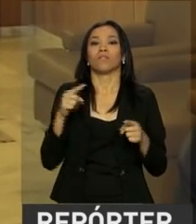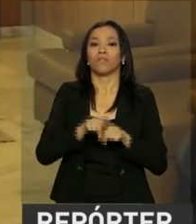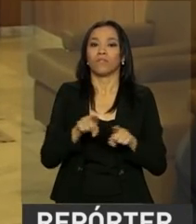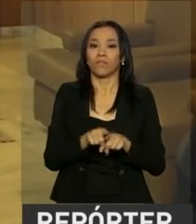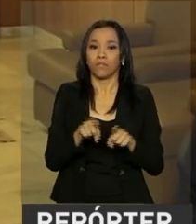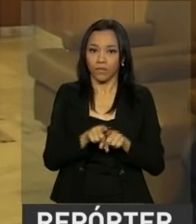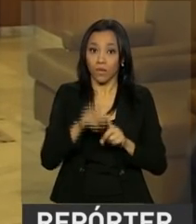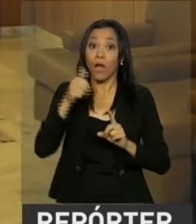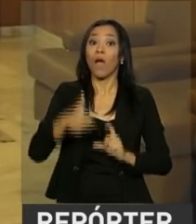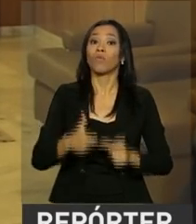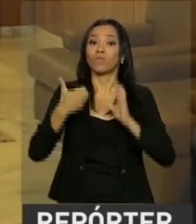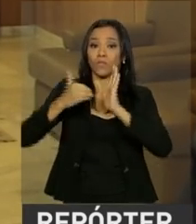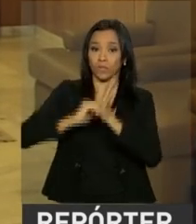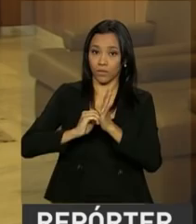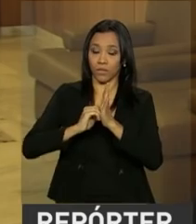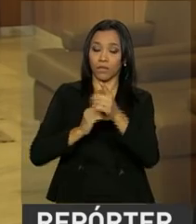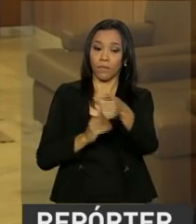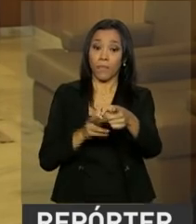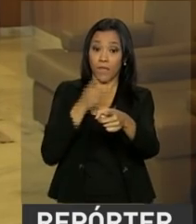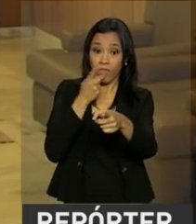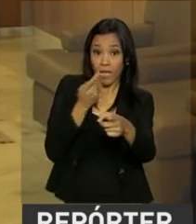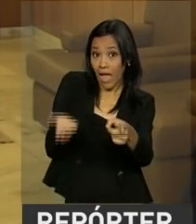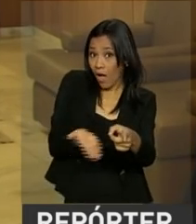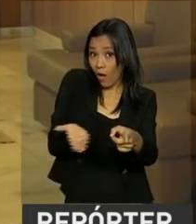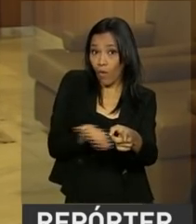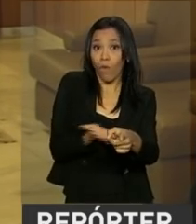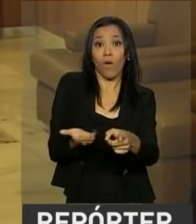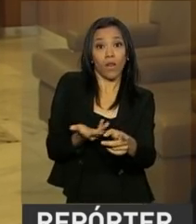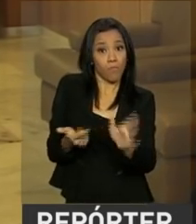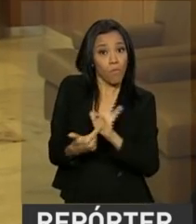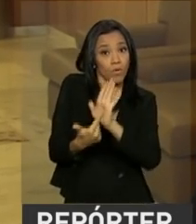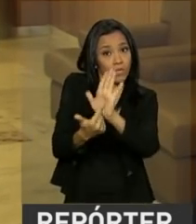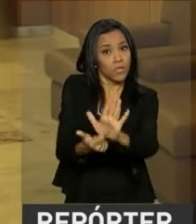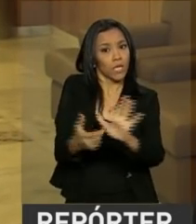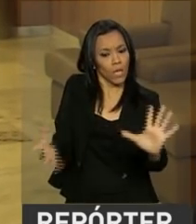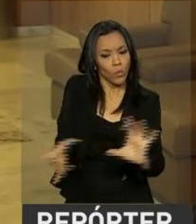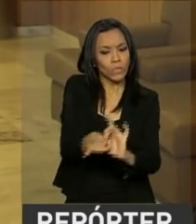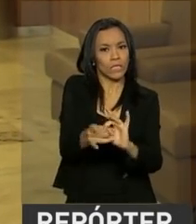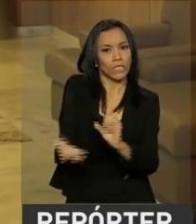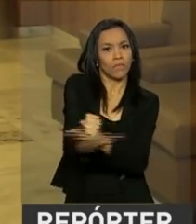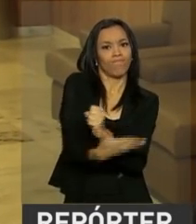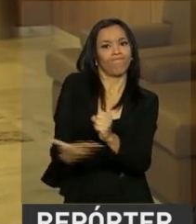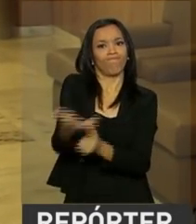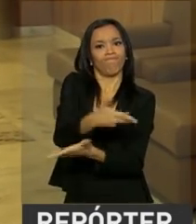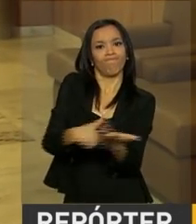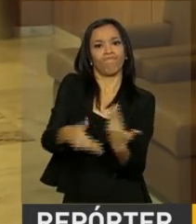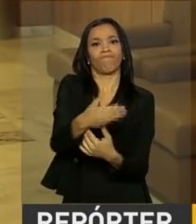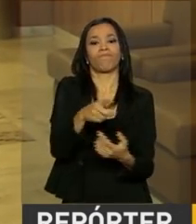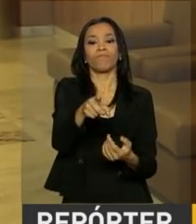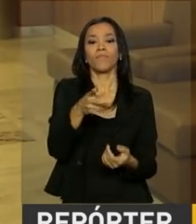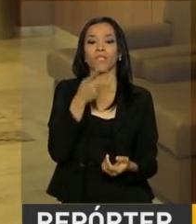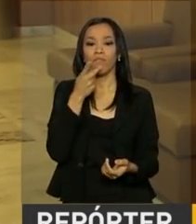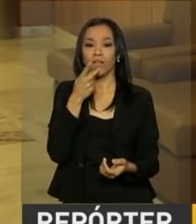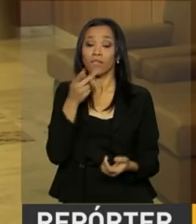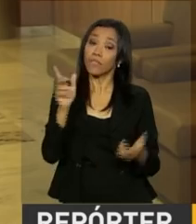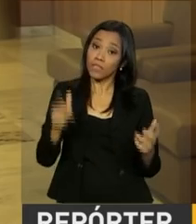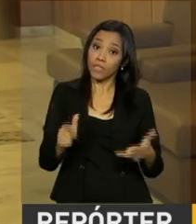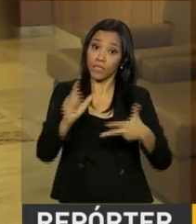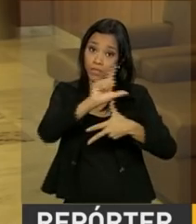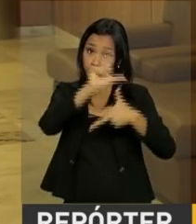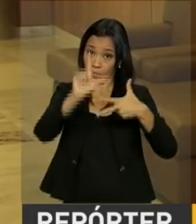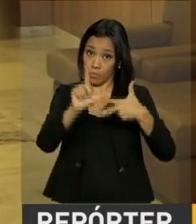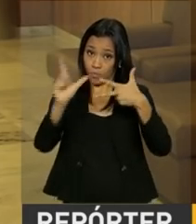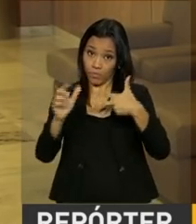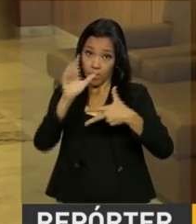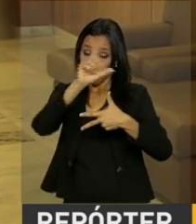de governo, ministro Gedel Vieira Lima, é a hora da base mostrar que está unida. no relacionamento entre poderes, que apesar de harmônicos, são